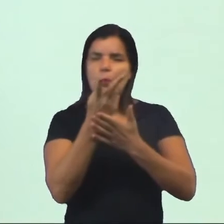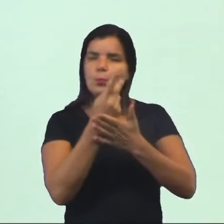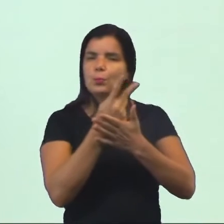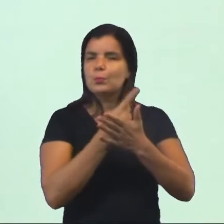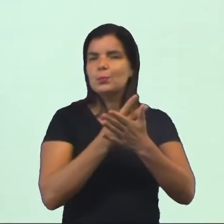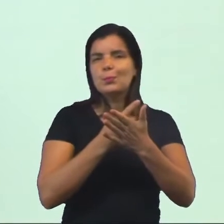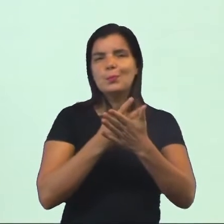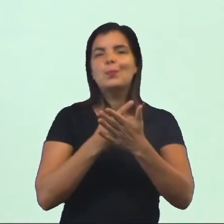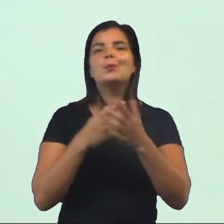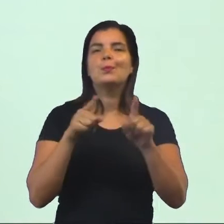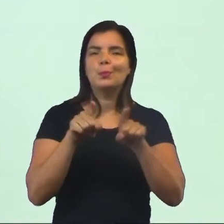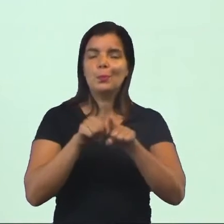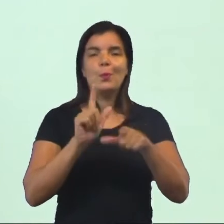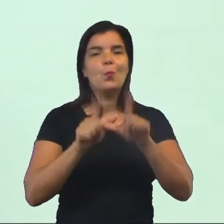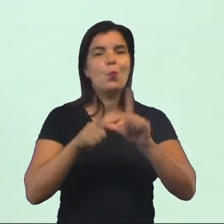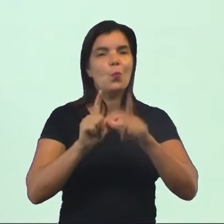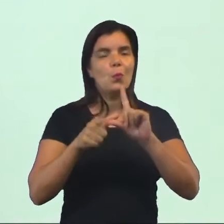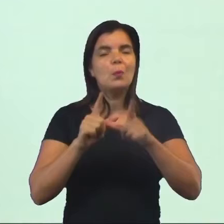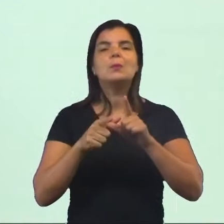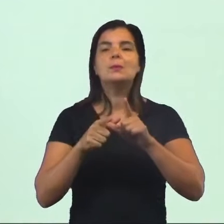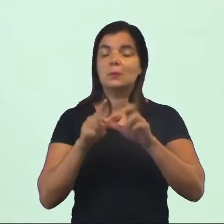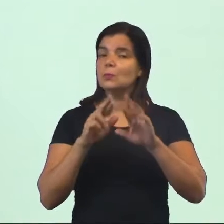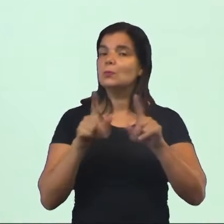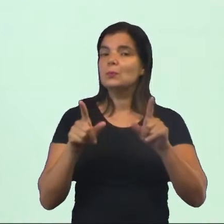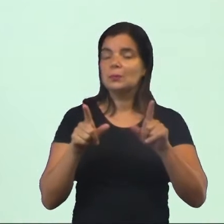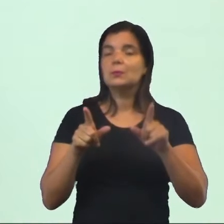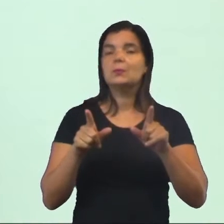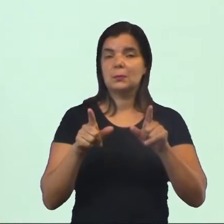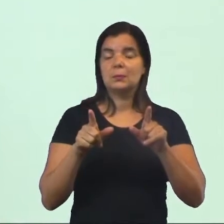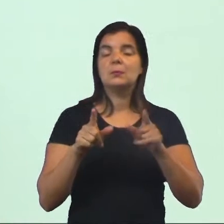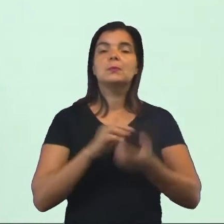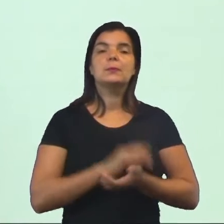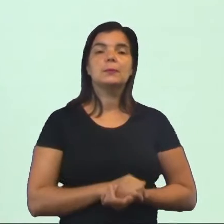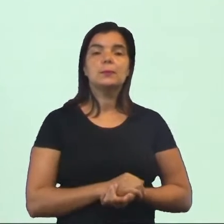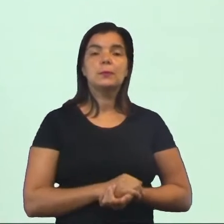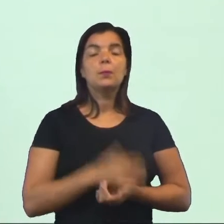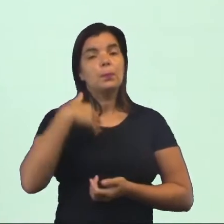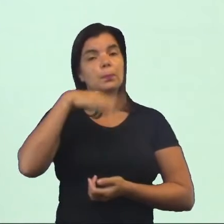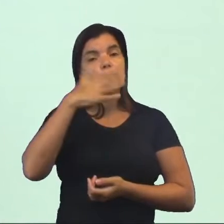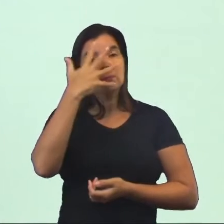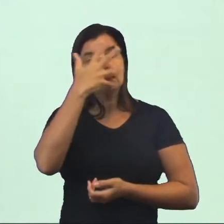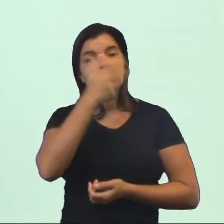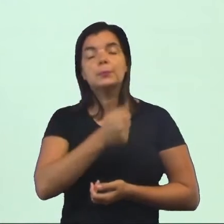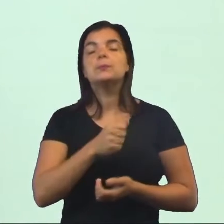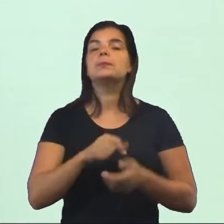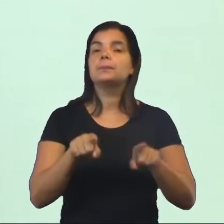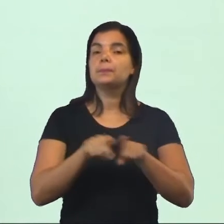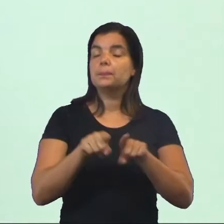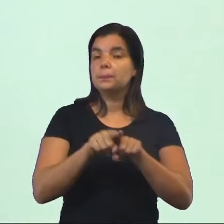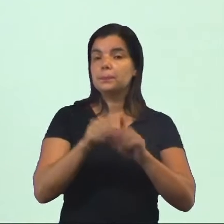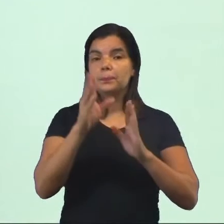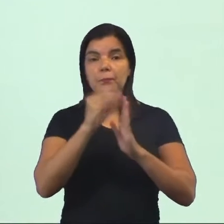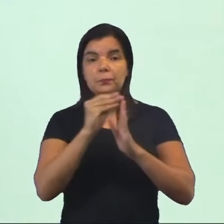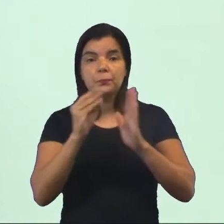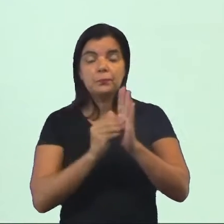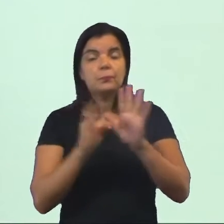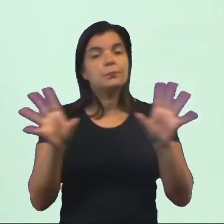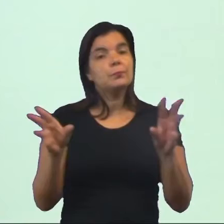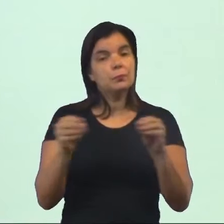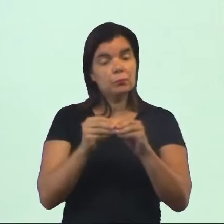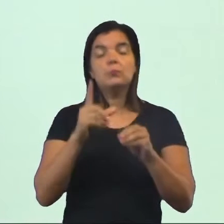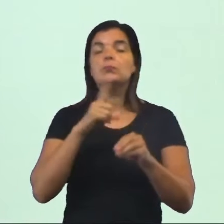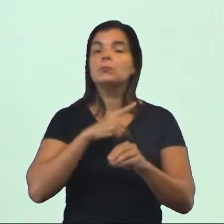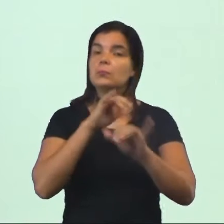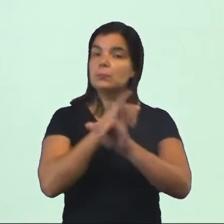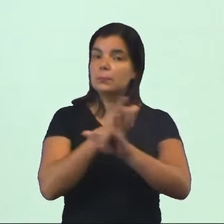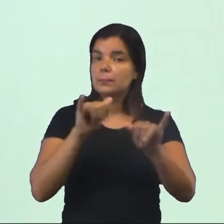desenhando uma letra, né, de maneira desenhada, mais bonita, porque o mapa mental, ele tem